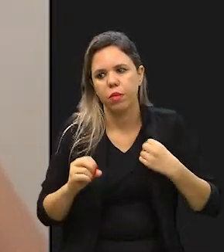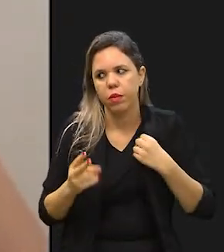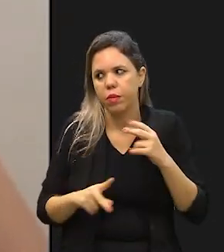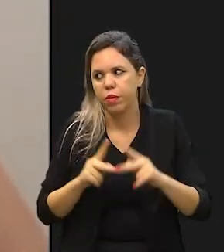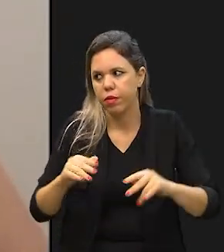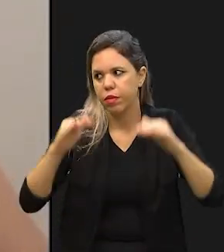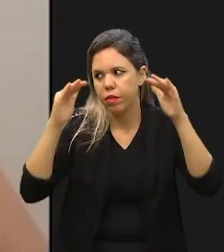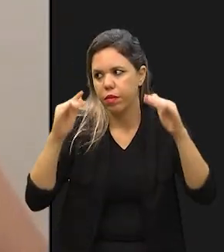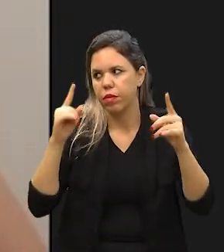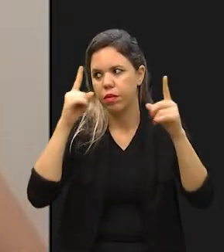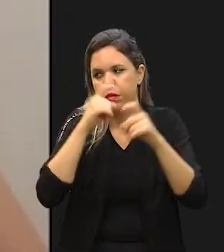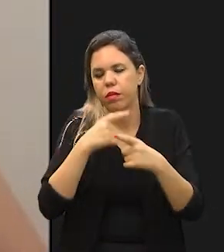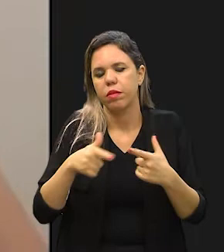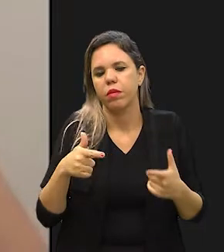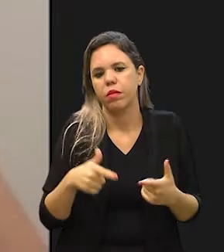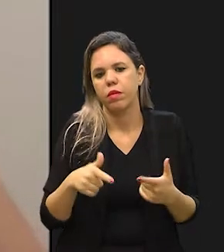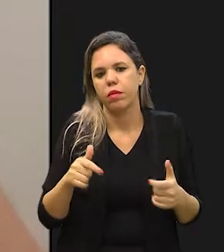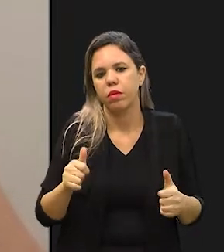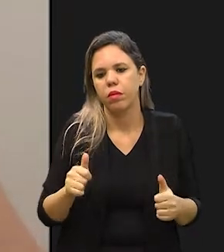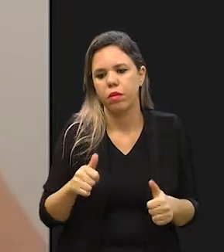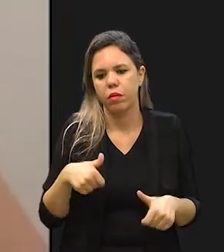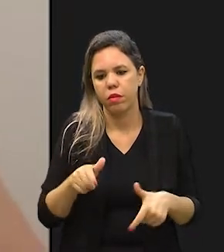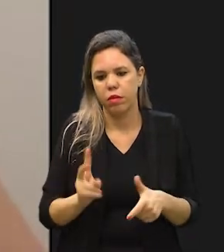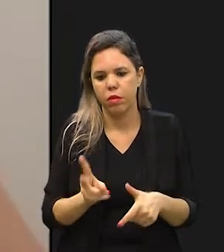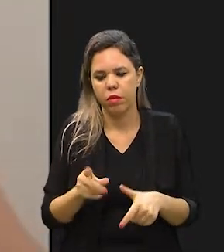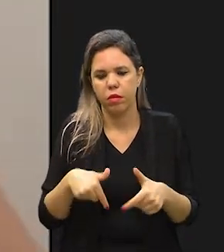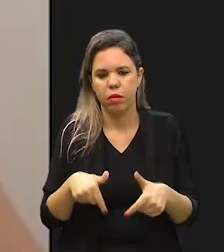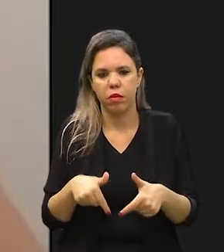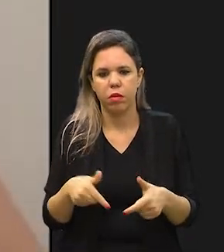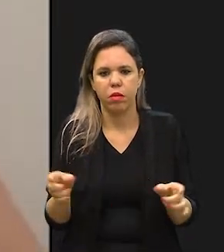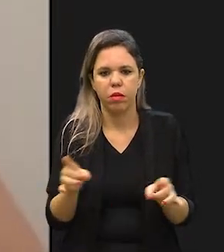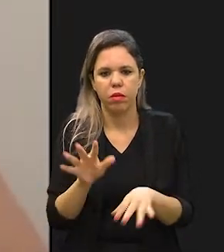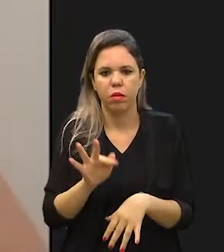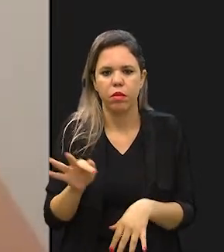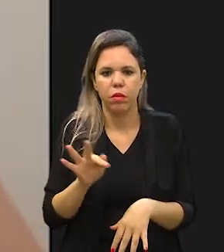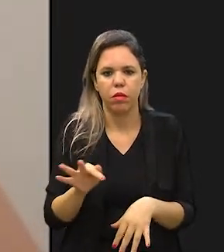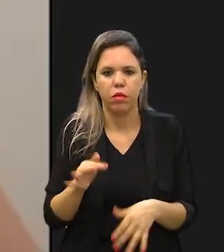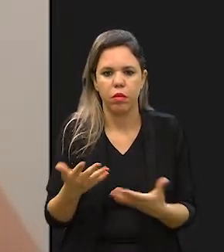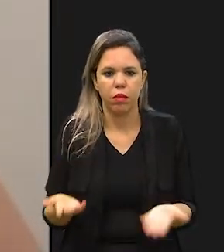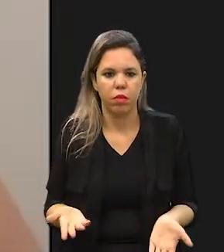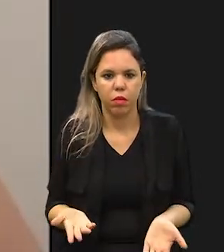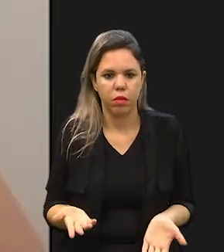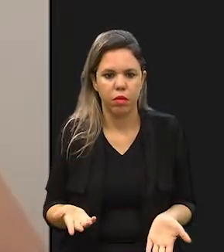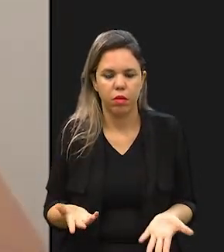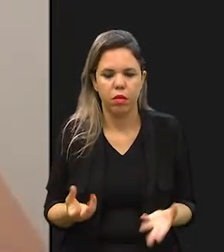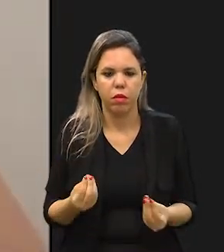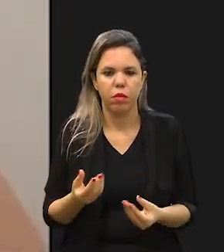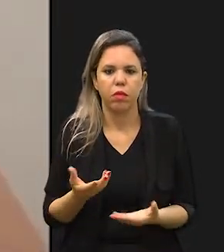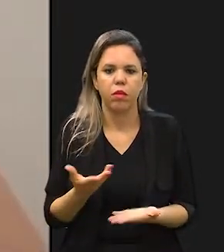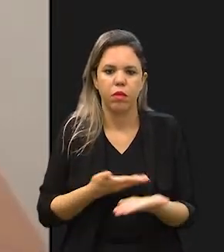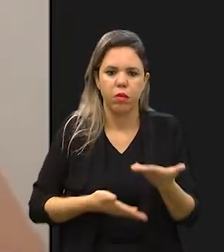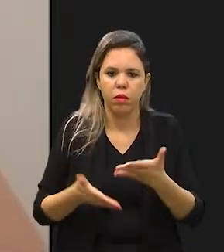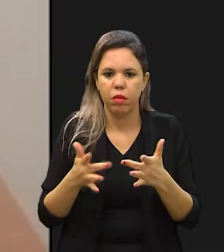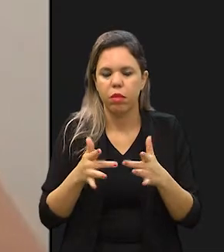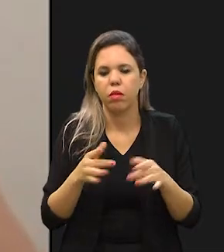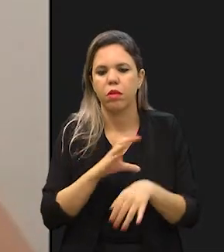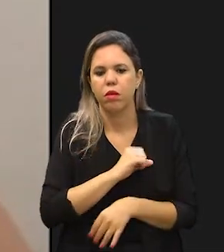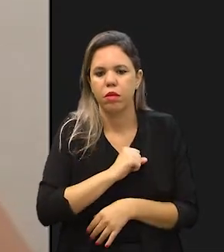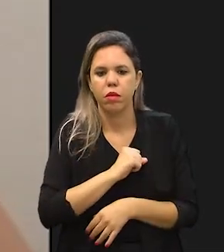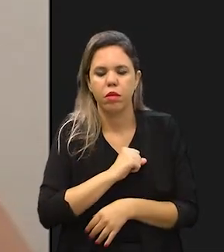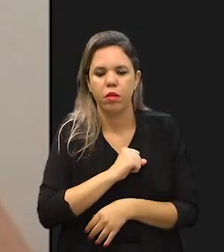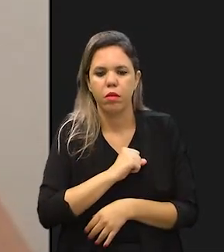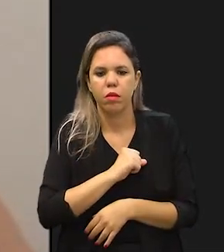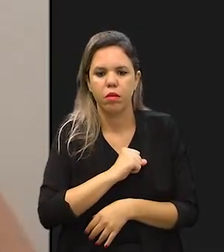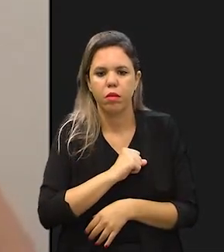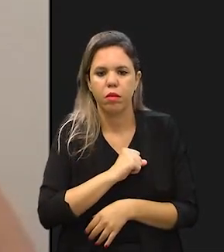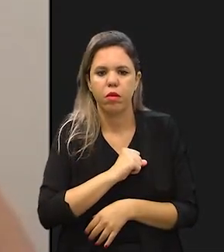o adulto que tem muita dificuldade de parar num emprego, de terminar uma faculdade, fica em muitos relacionamentos amorosos, porque os